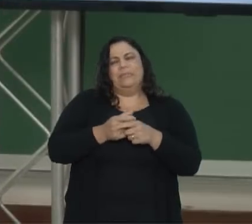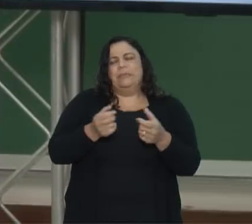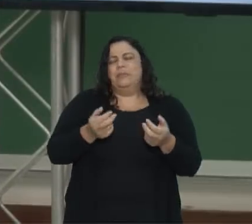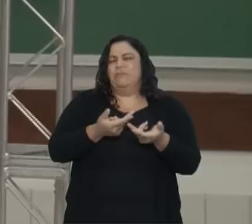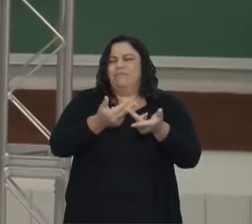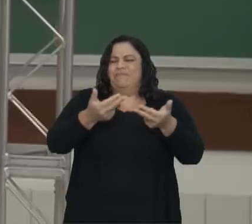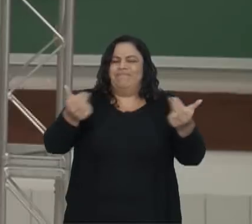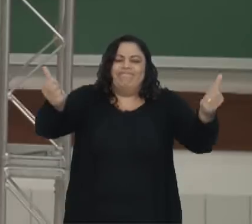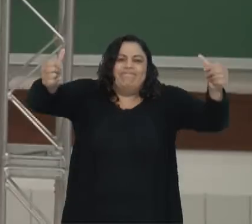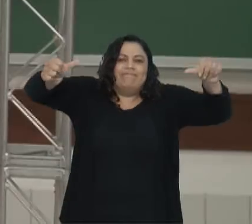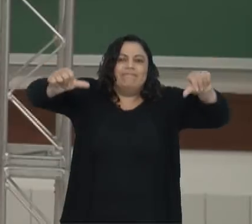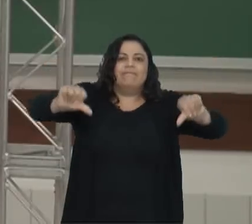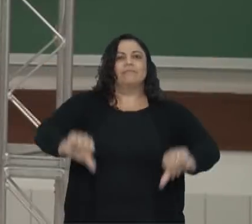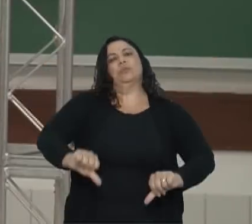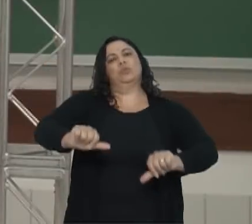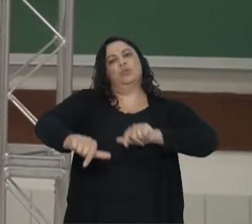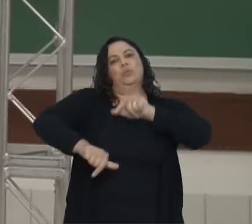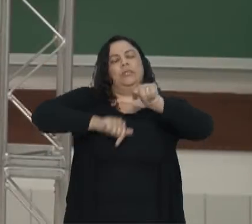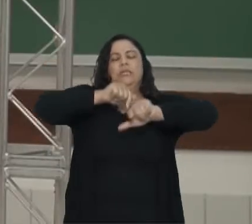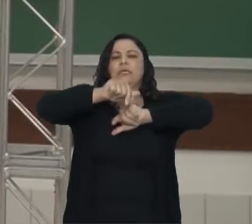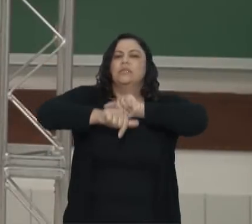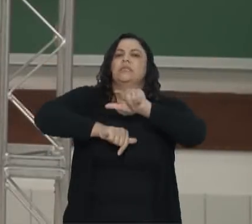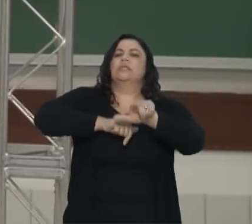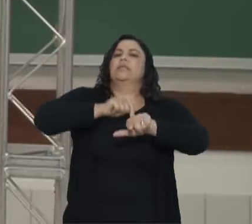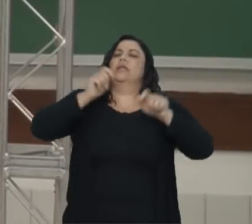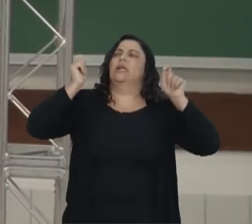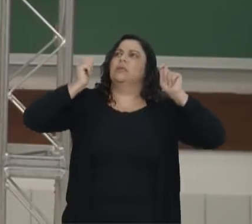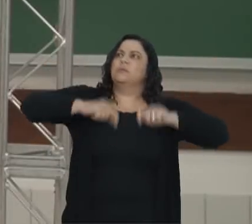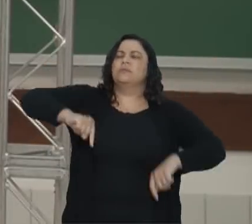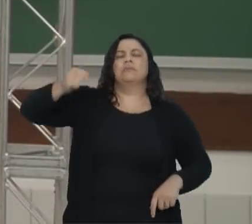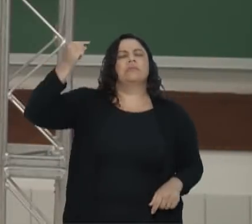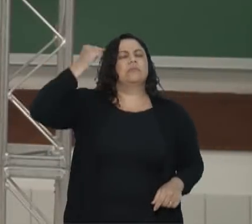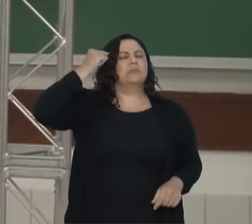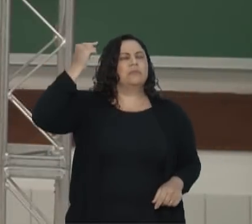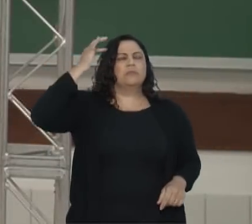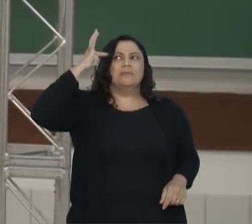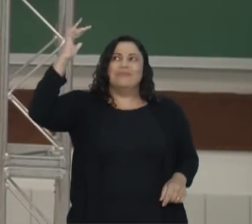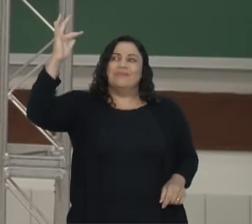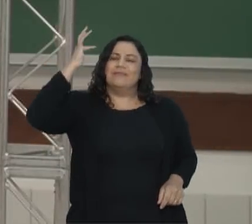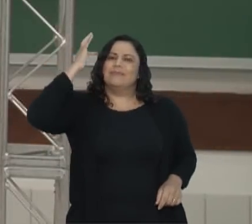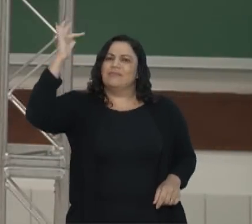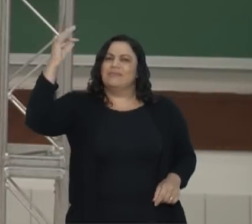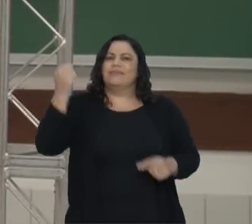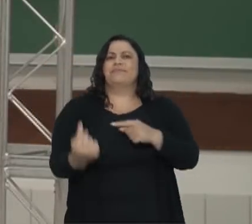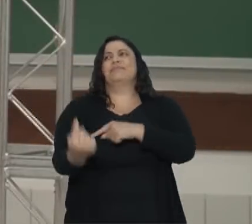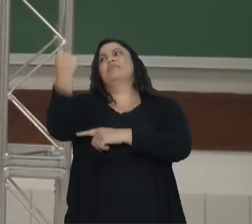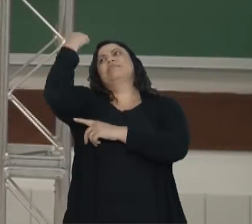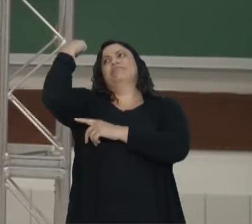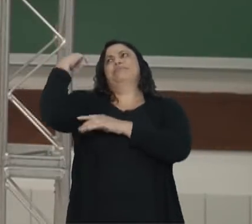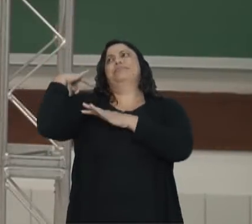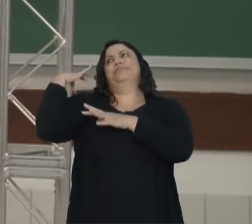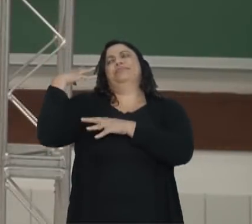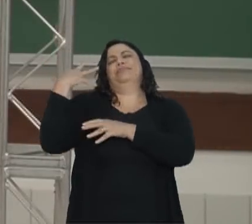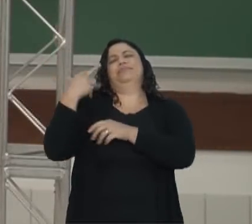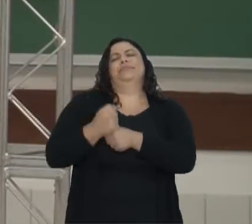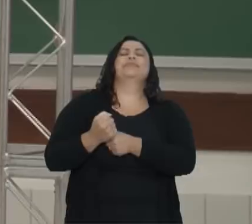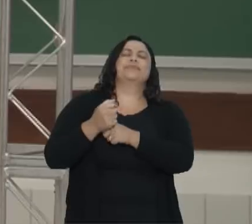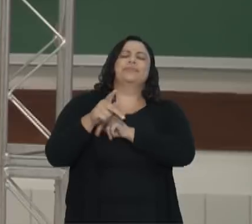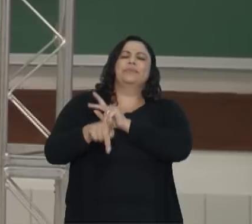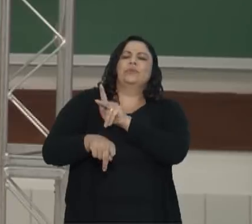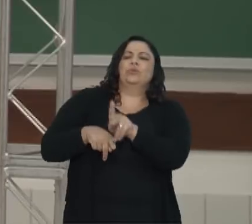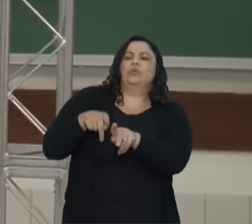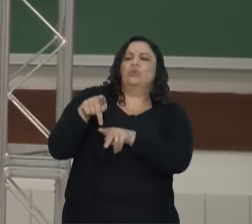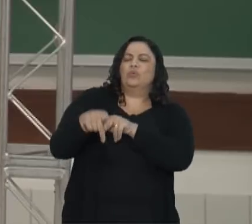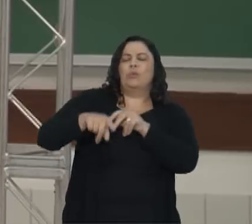ruins de trabalho nós podemos refletir e pensar em relação a como eram tratados os povos